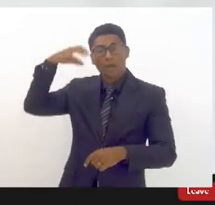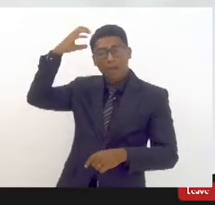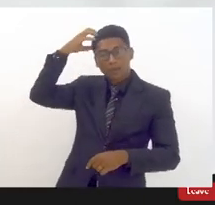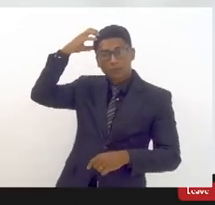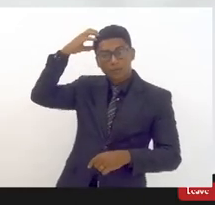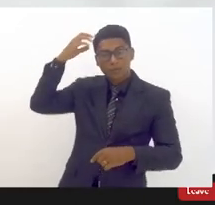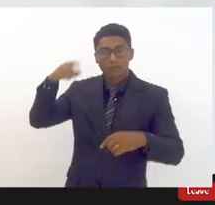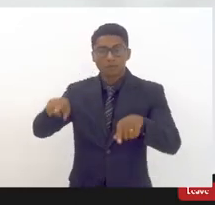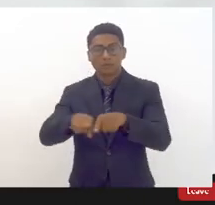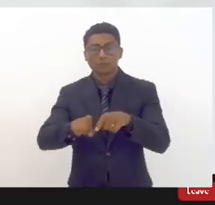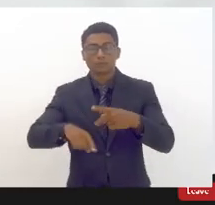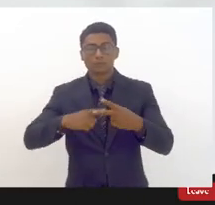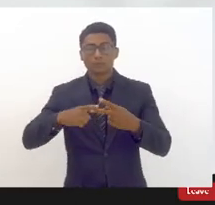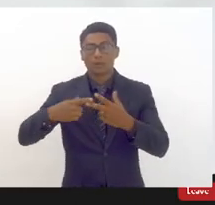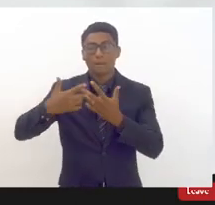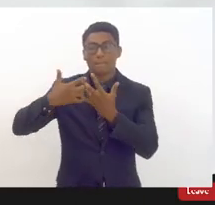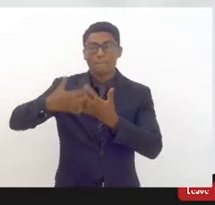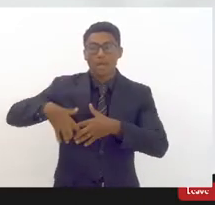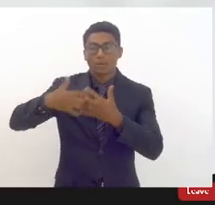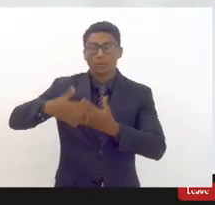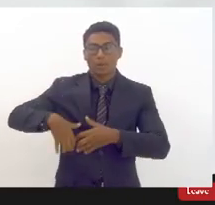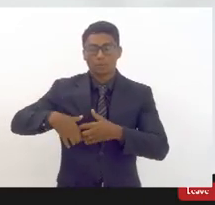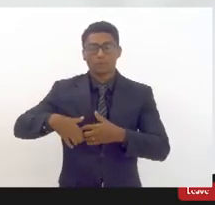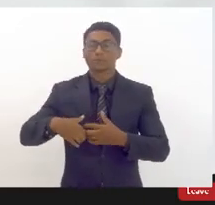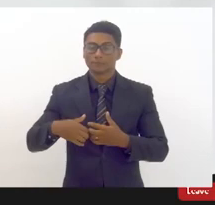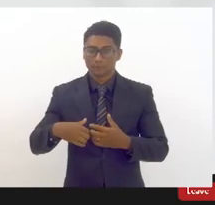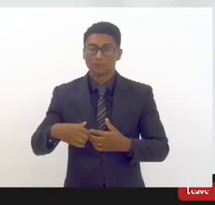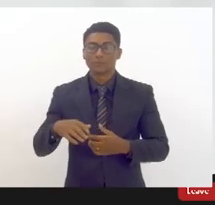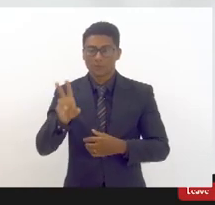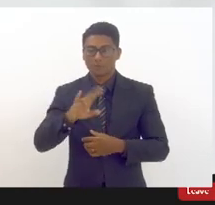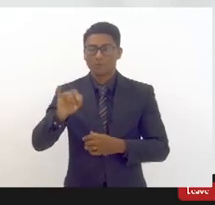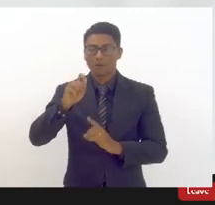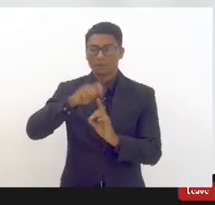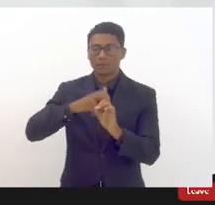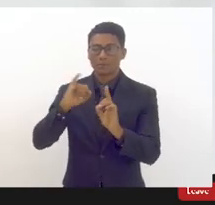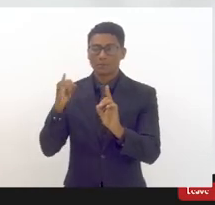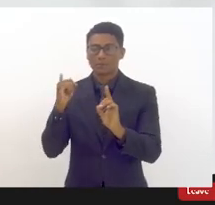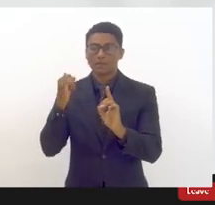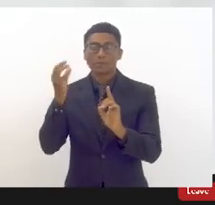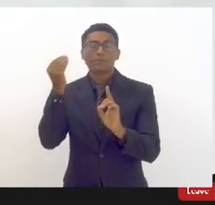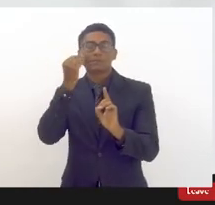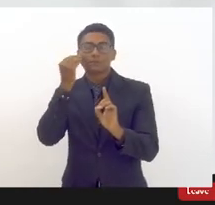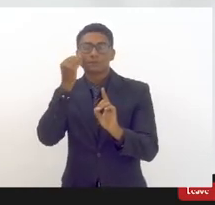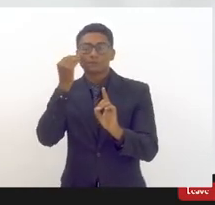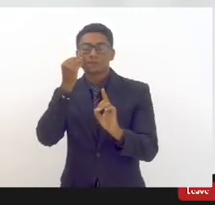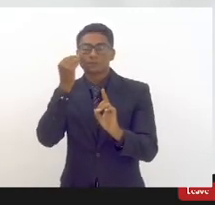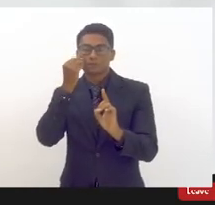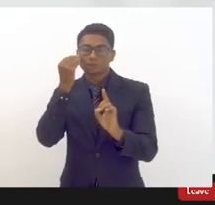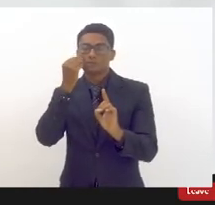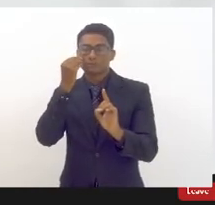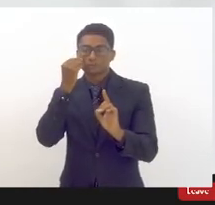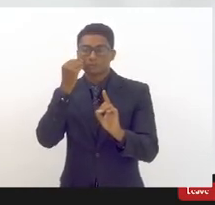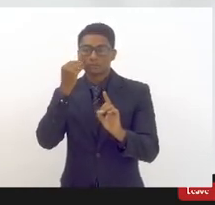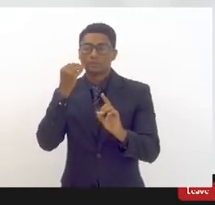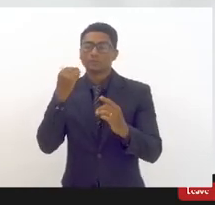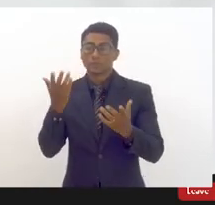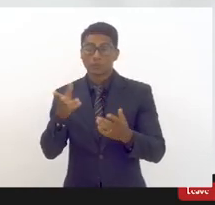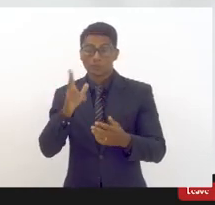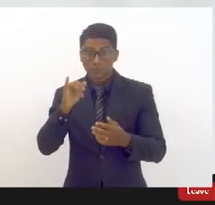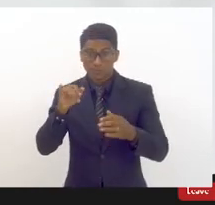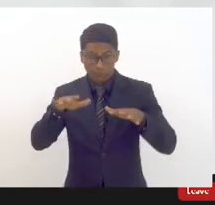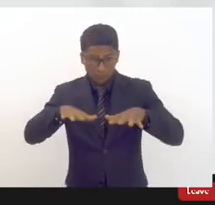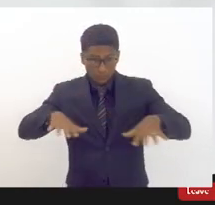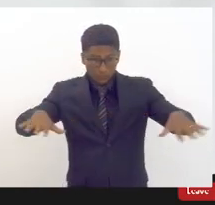nesse teste, que vai ter em janeiro, a partir de janeiro, para poder aí implementação logo na sequência, se